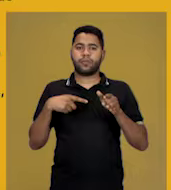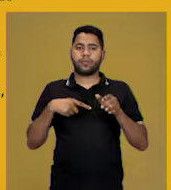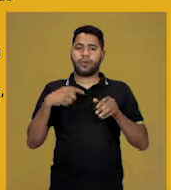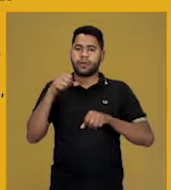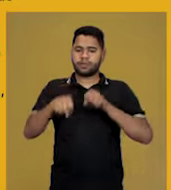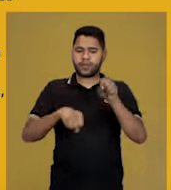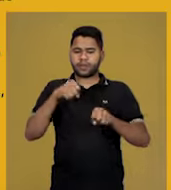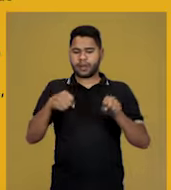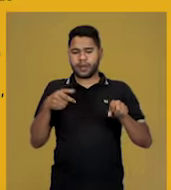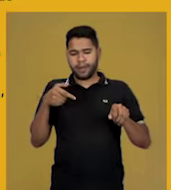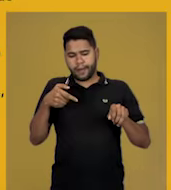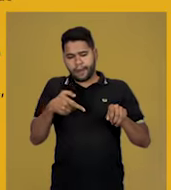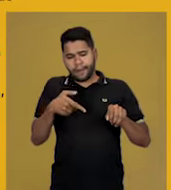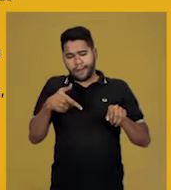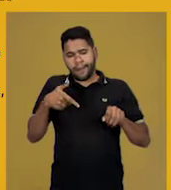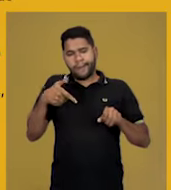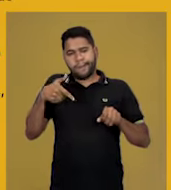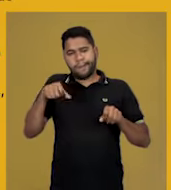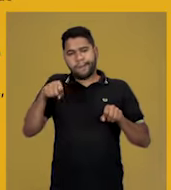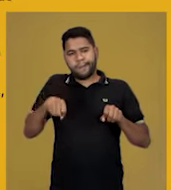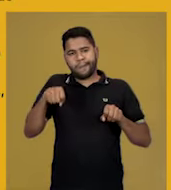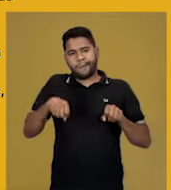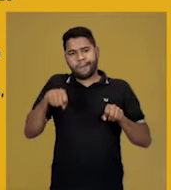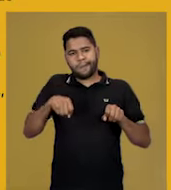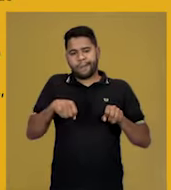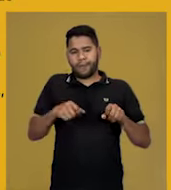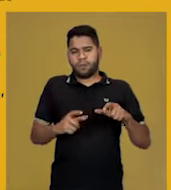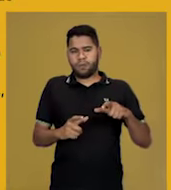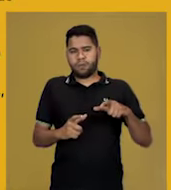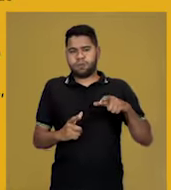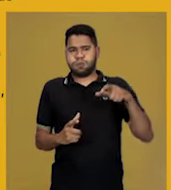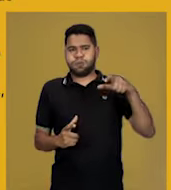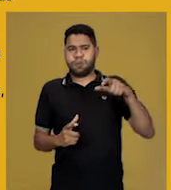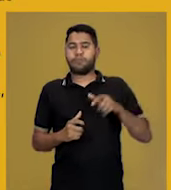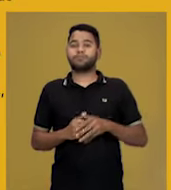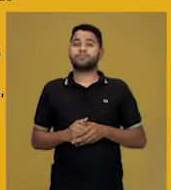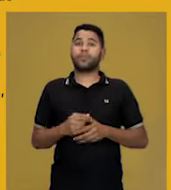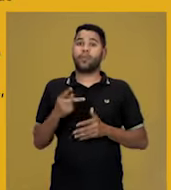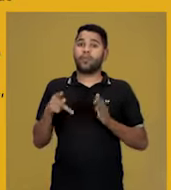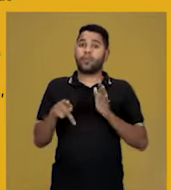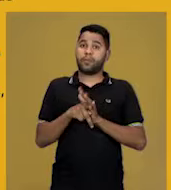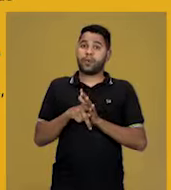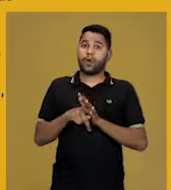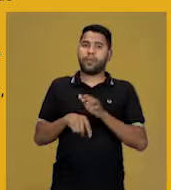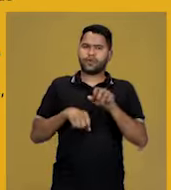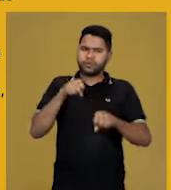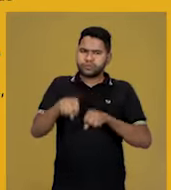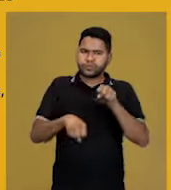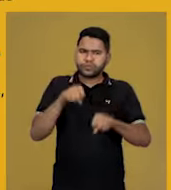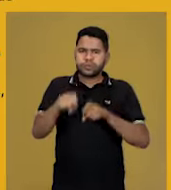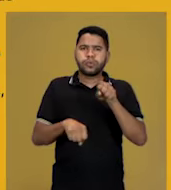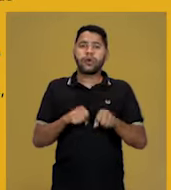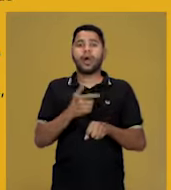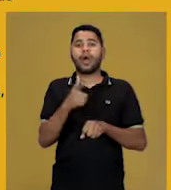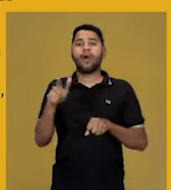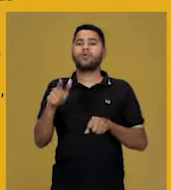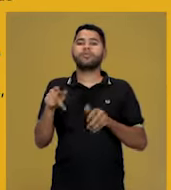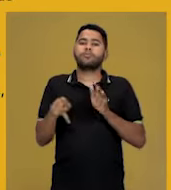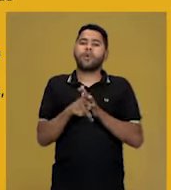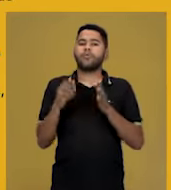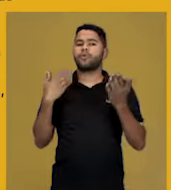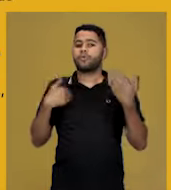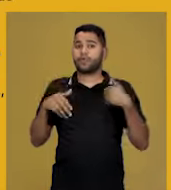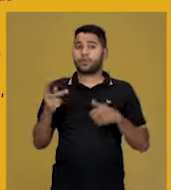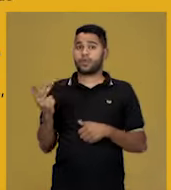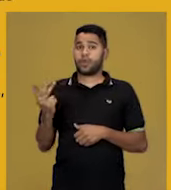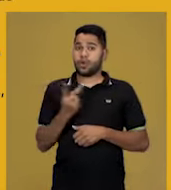bicicletas. Uma das bicicletas é de corrida, bicicleta A, e a outra de passeio, bicicleta B. Os pneus de